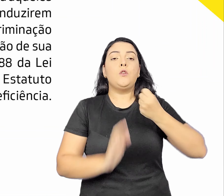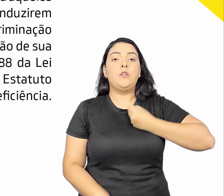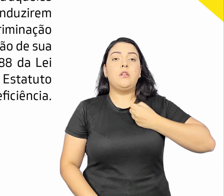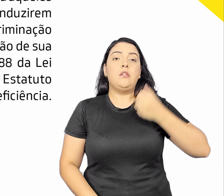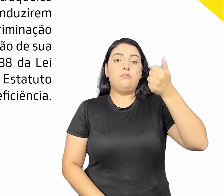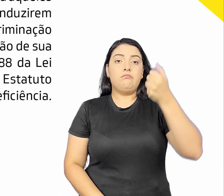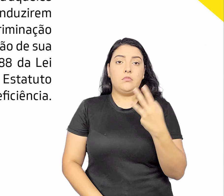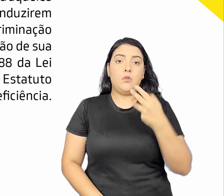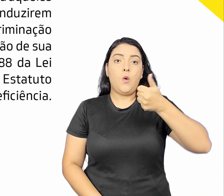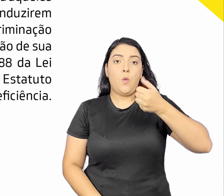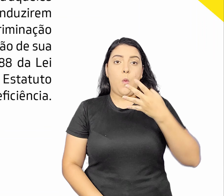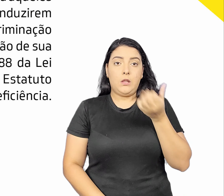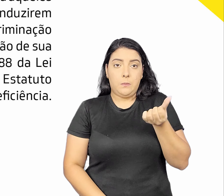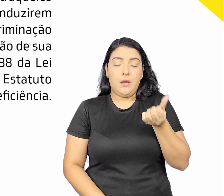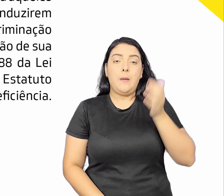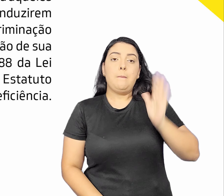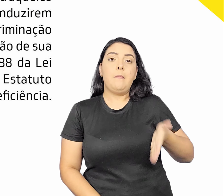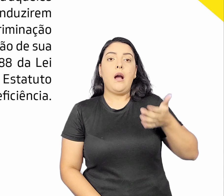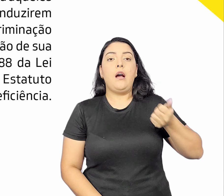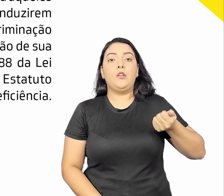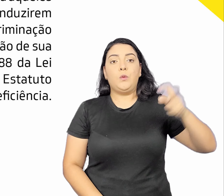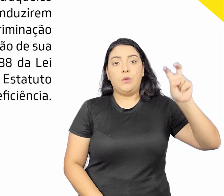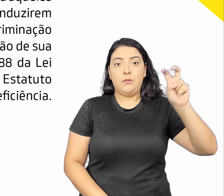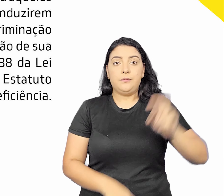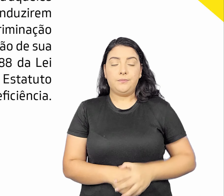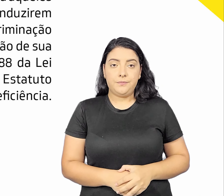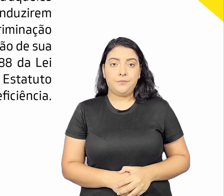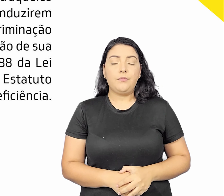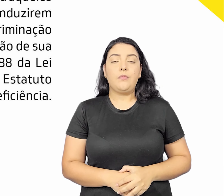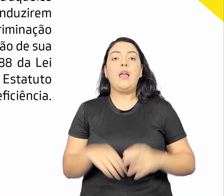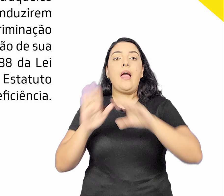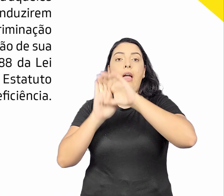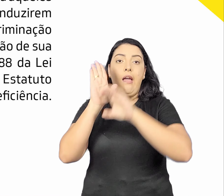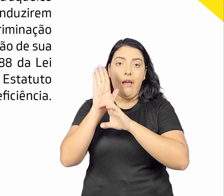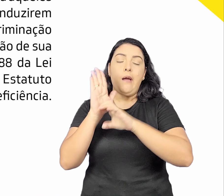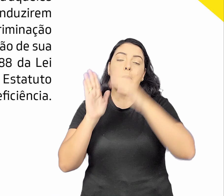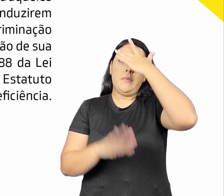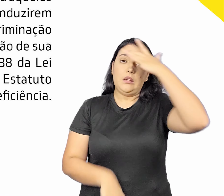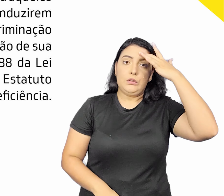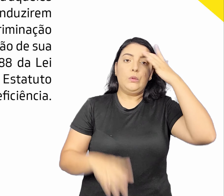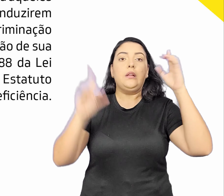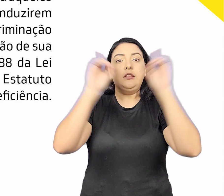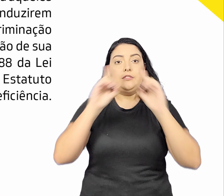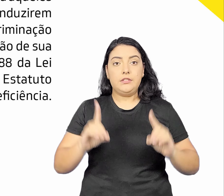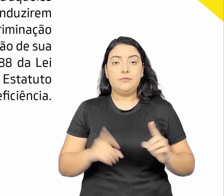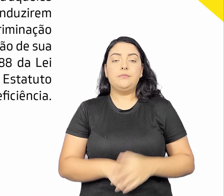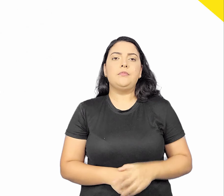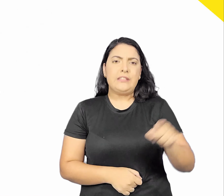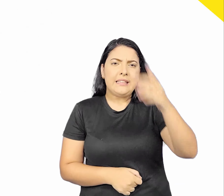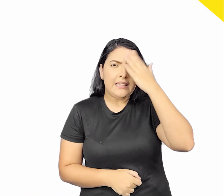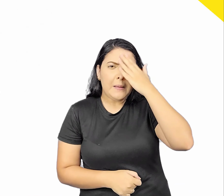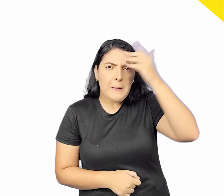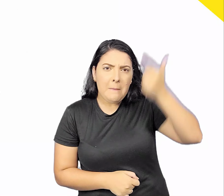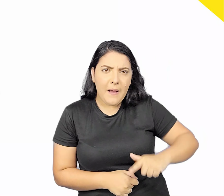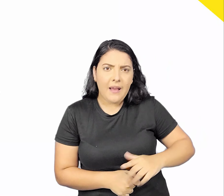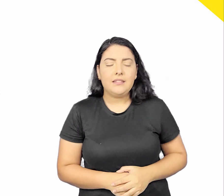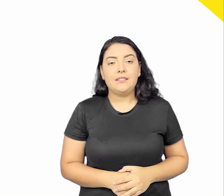da Lei nº 13.146-2015 Estatuto da Pessoa com Deficiência